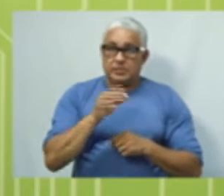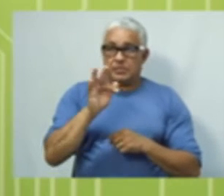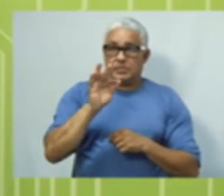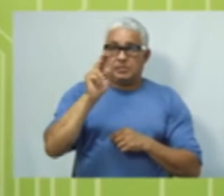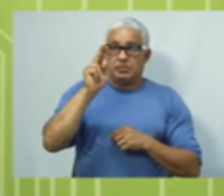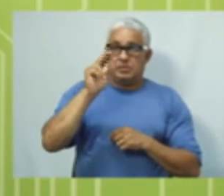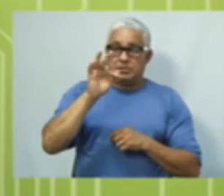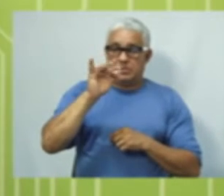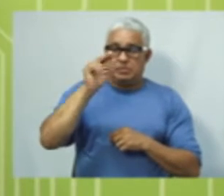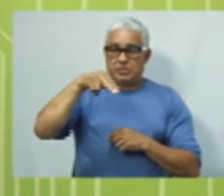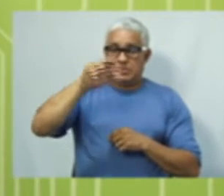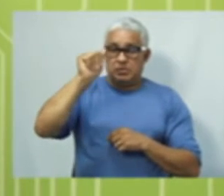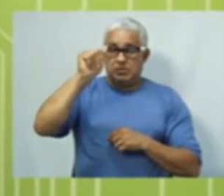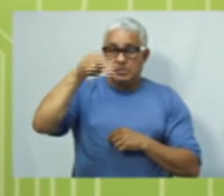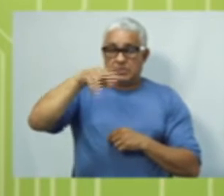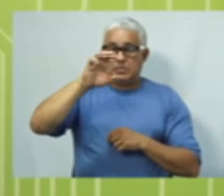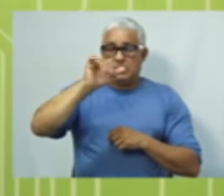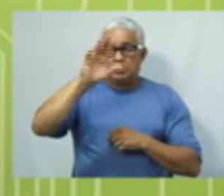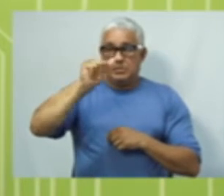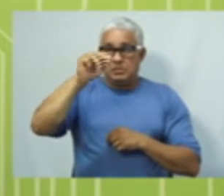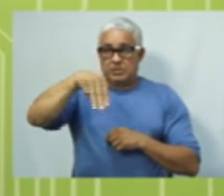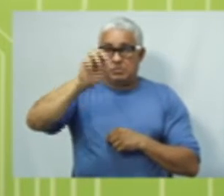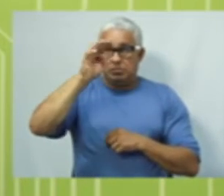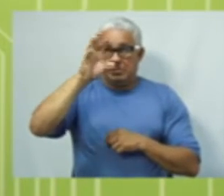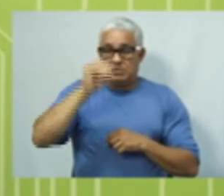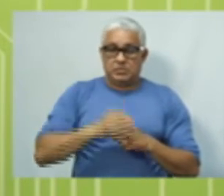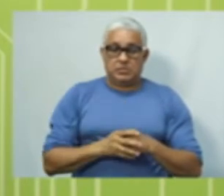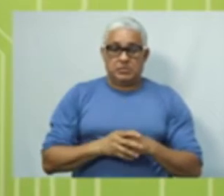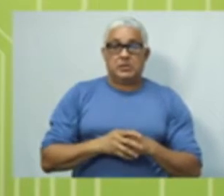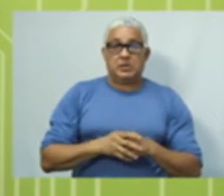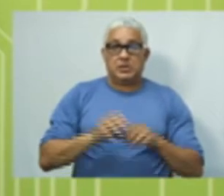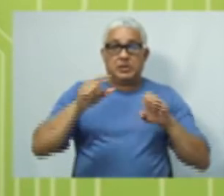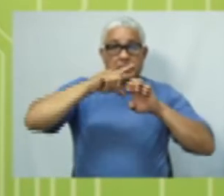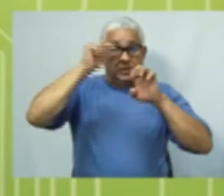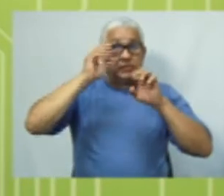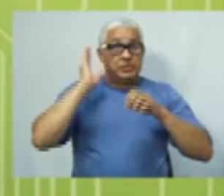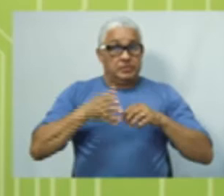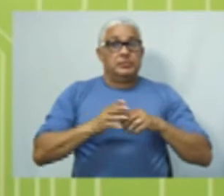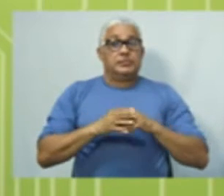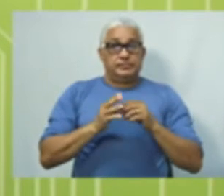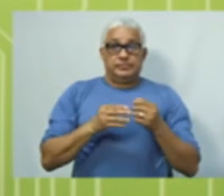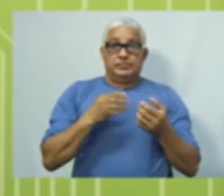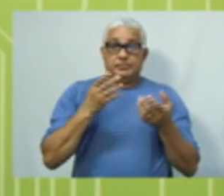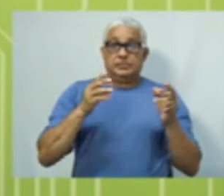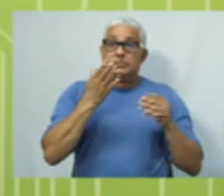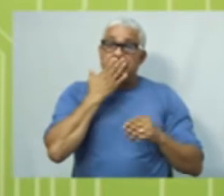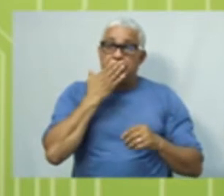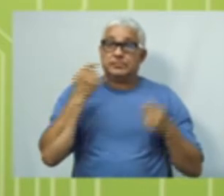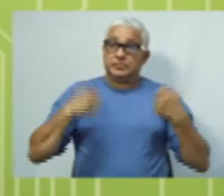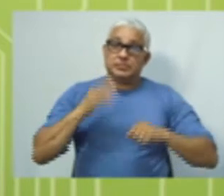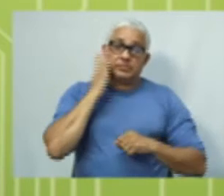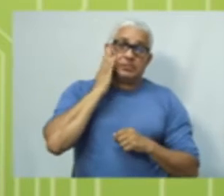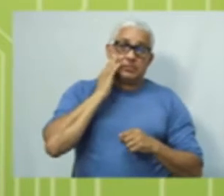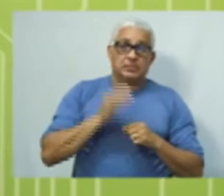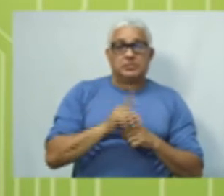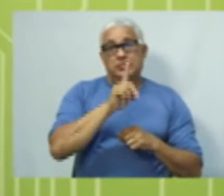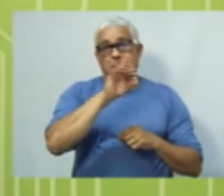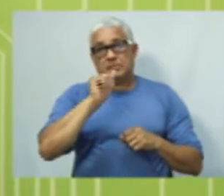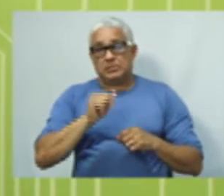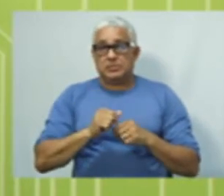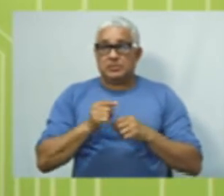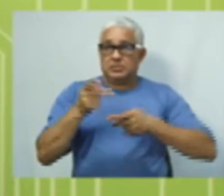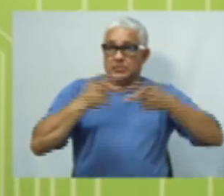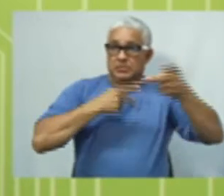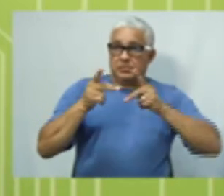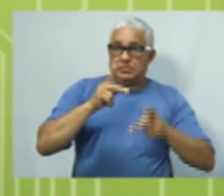vocês já viram isso em empreendedorismo, porque é bem discutido isso, porque é uma forma que nós precisamos saber quando elaboramos o